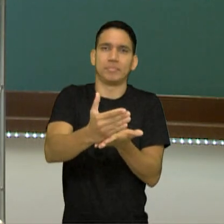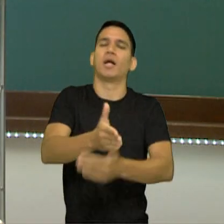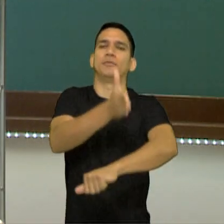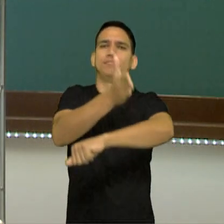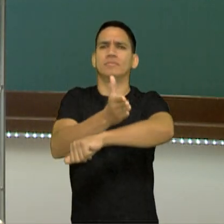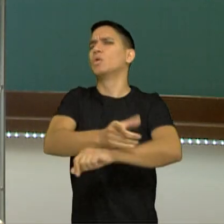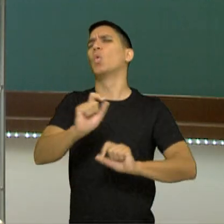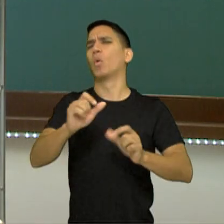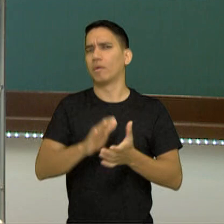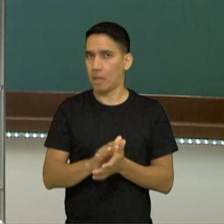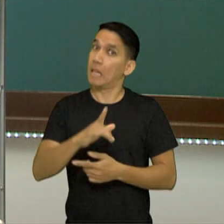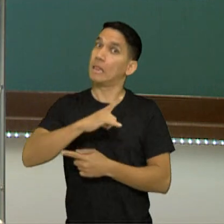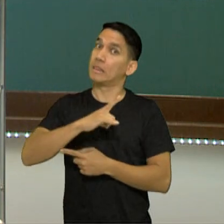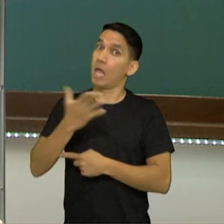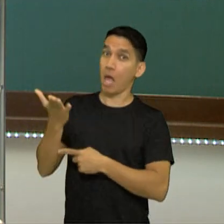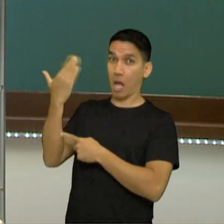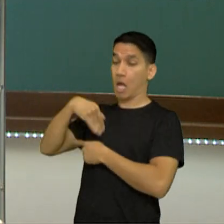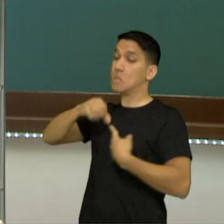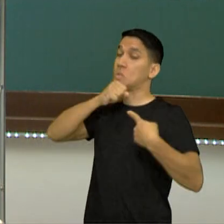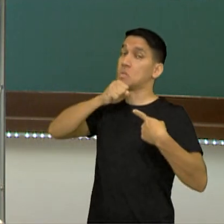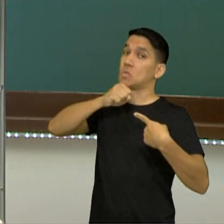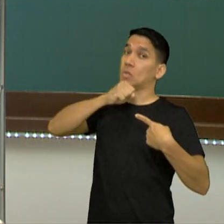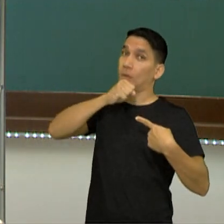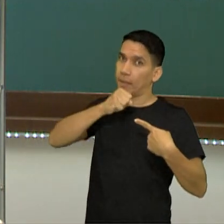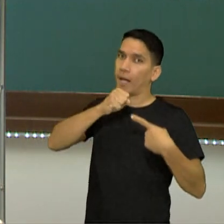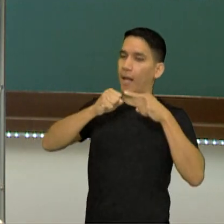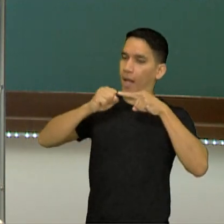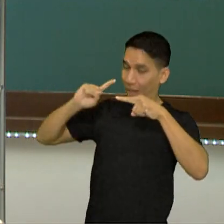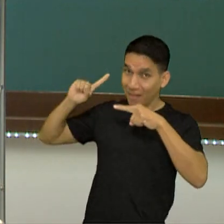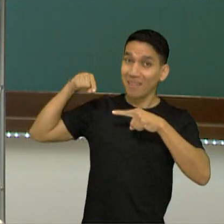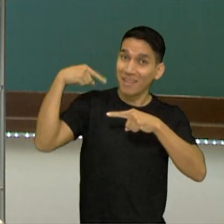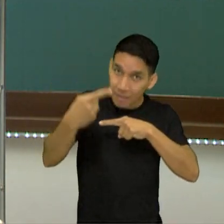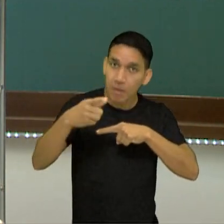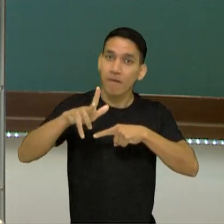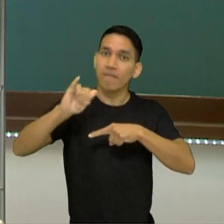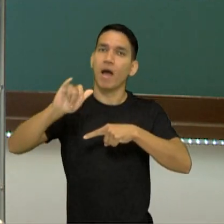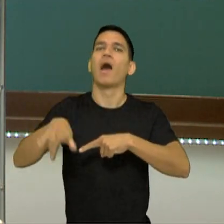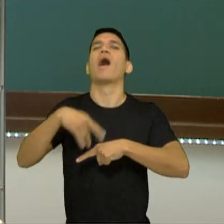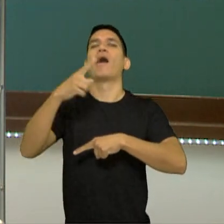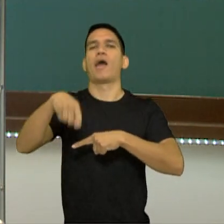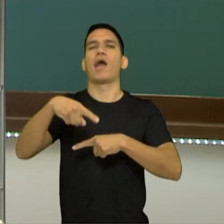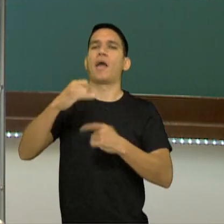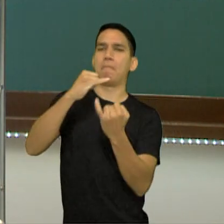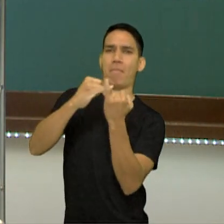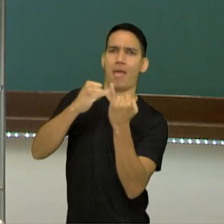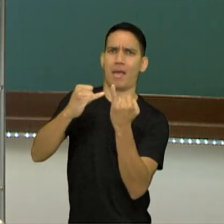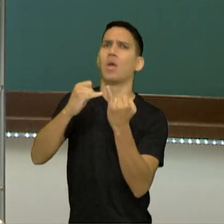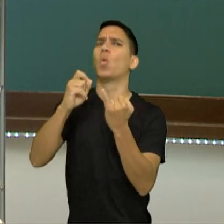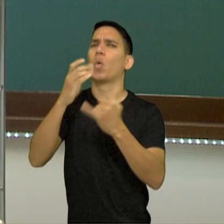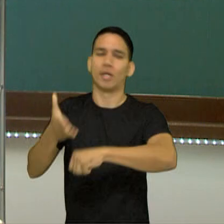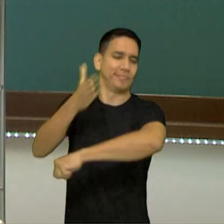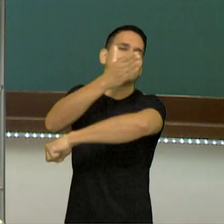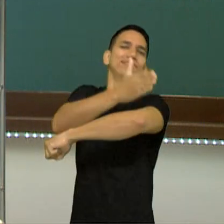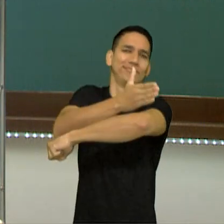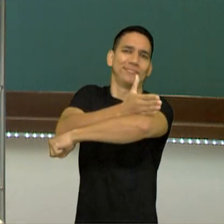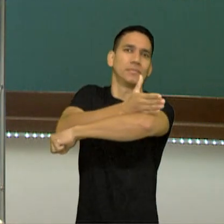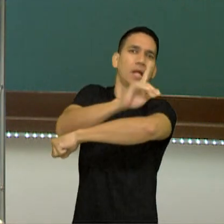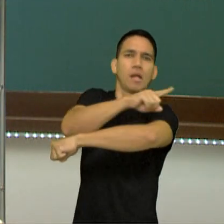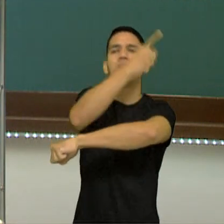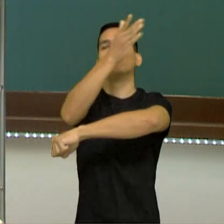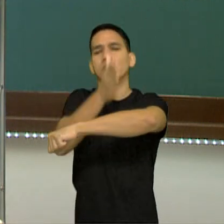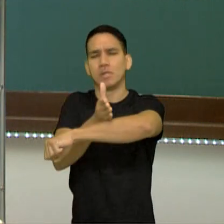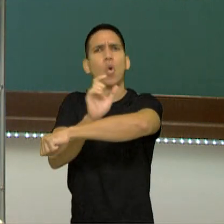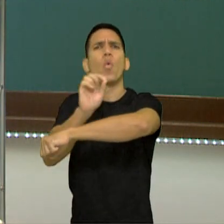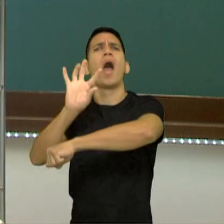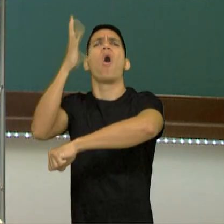tem a chamada Idade Antiga, né? E depois da Idade Antiga vai vir a Idade Média, mas o que aconteceu para que